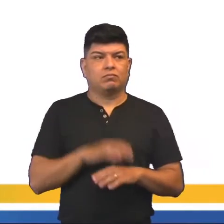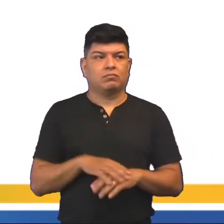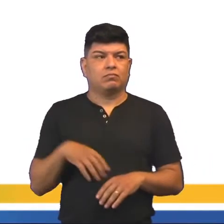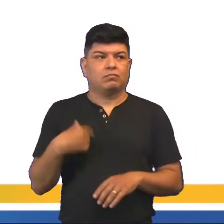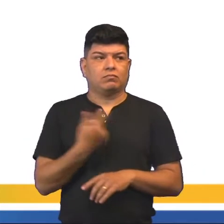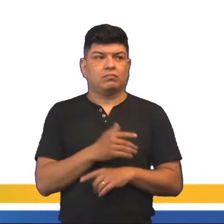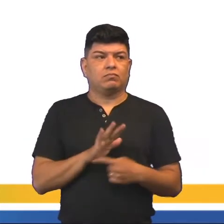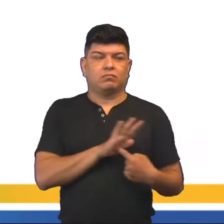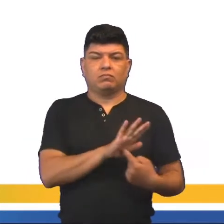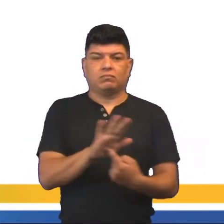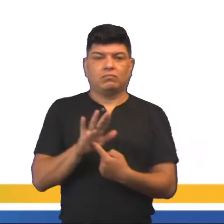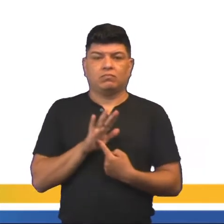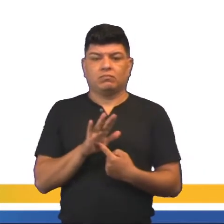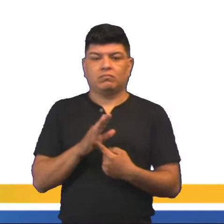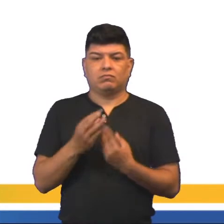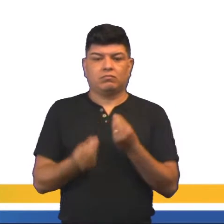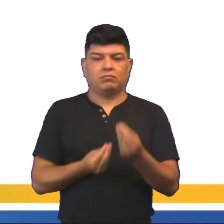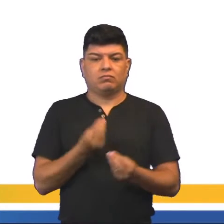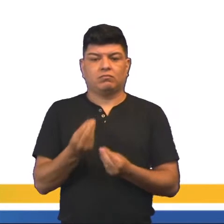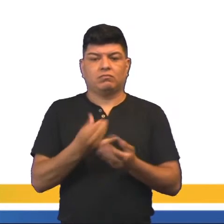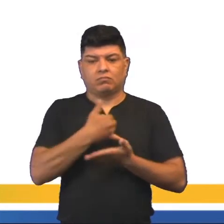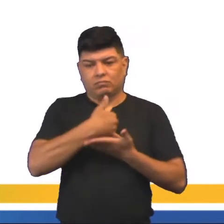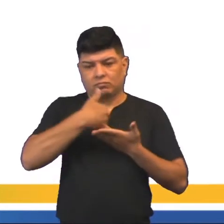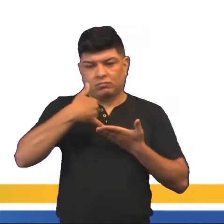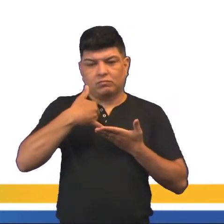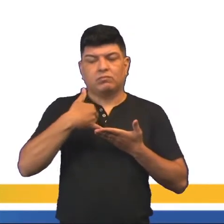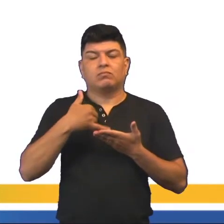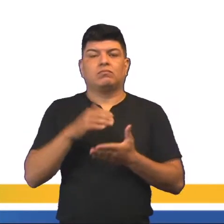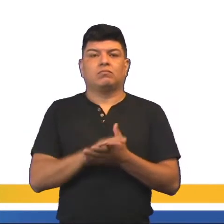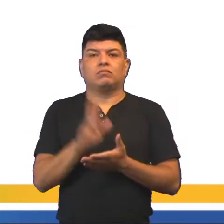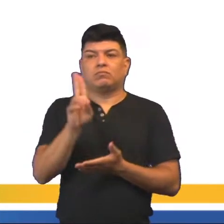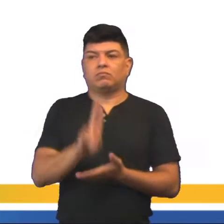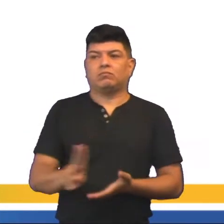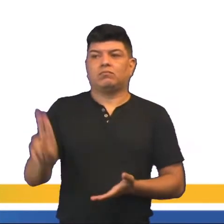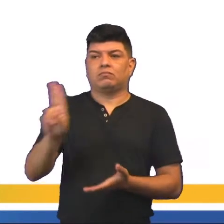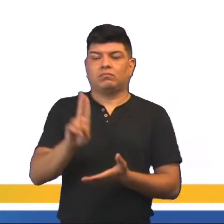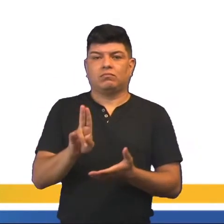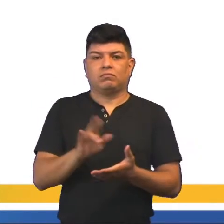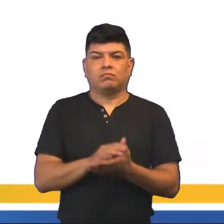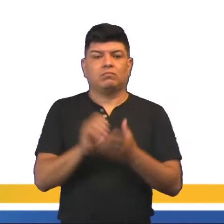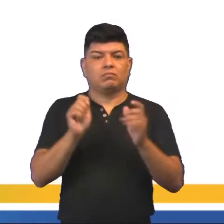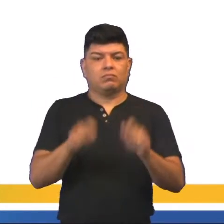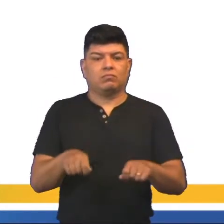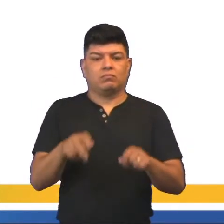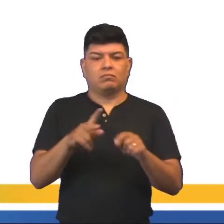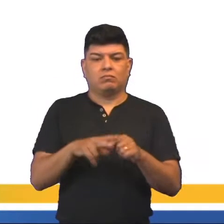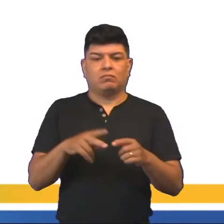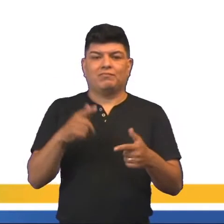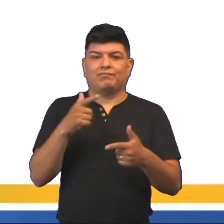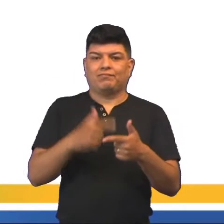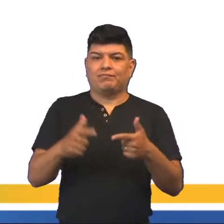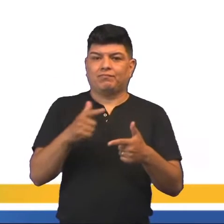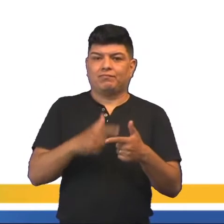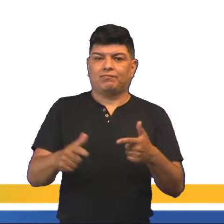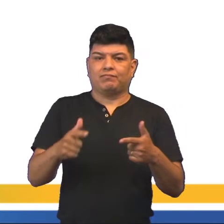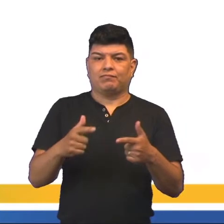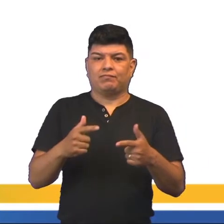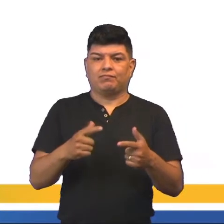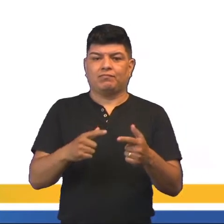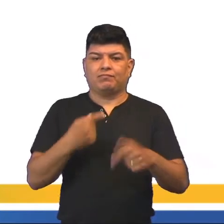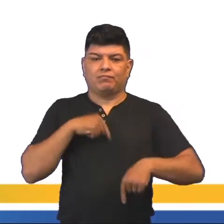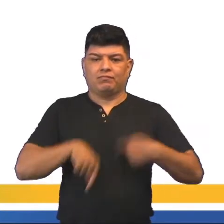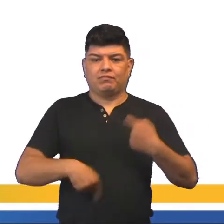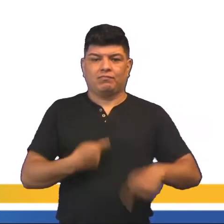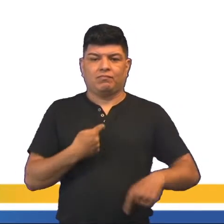gente destacar também que conforme as drogas vão sendo utilizadas, elas podem afetar aí o sistema